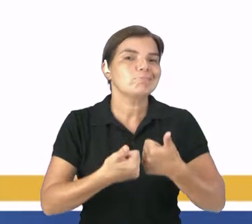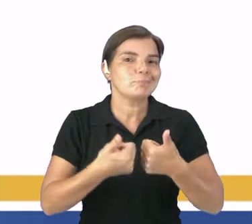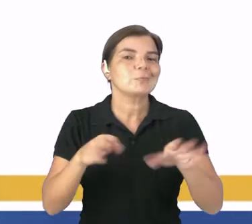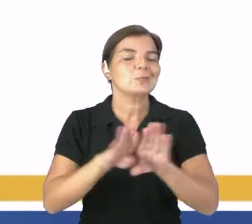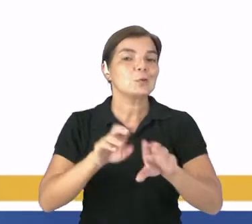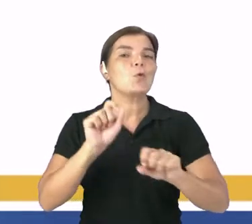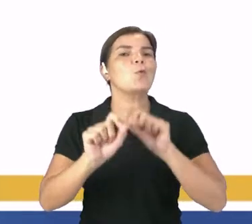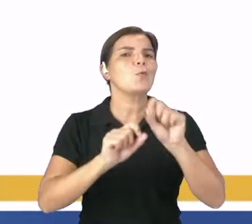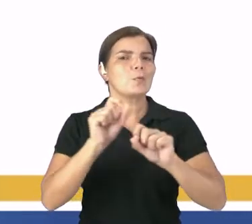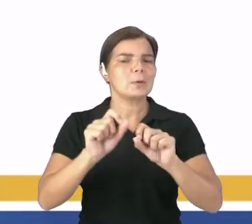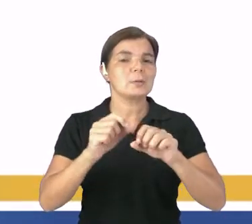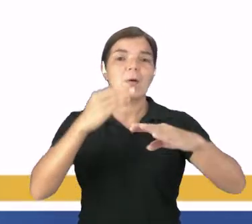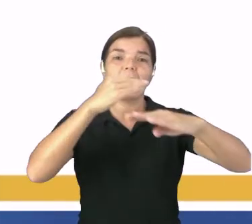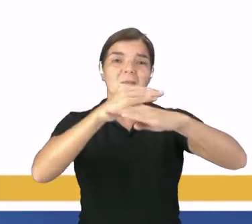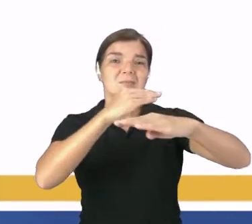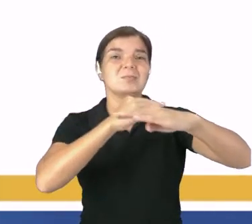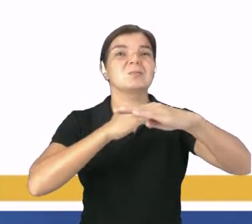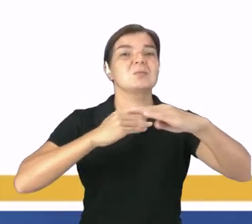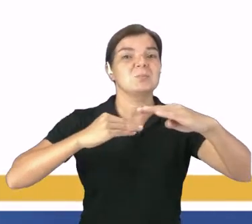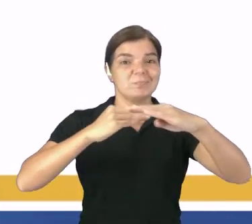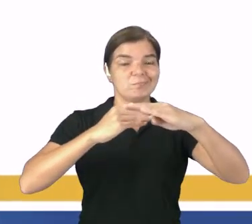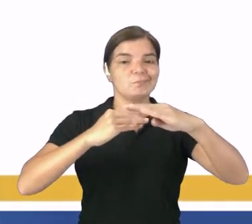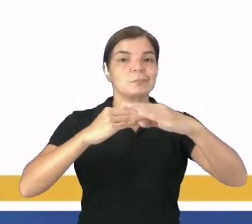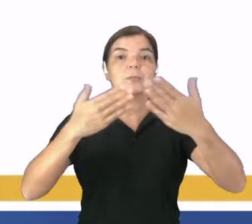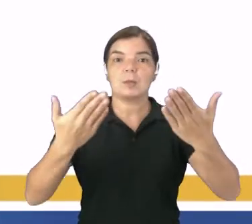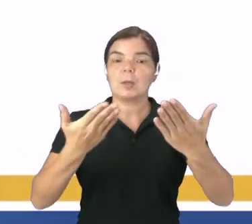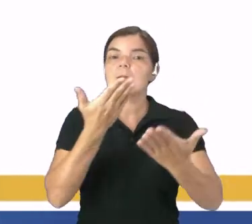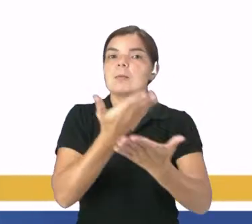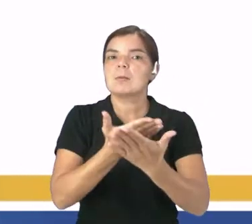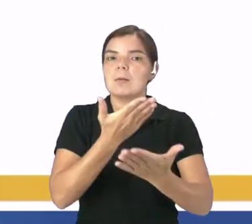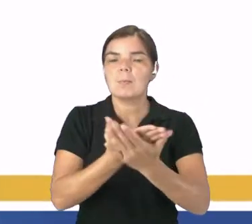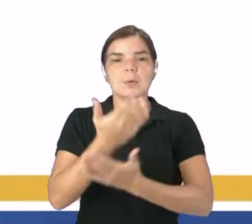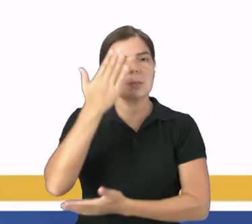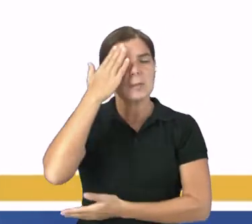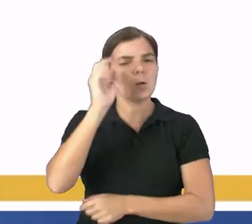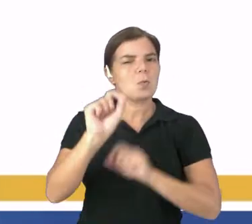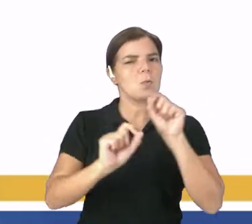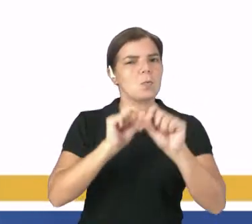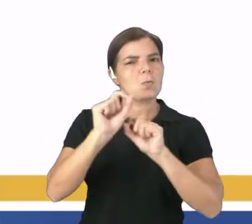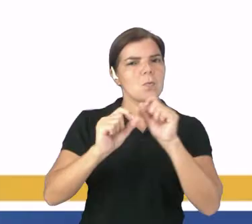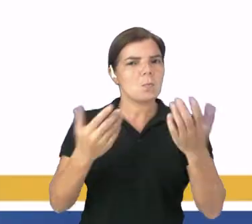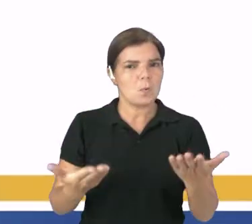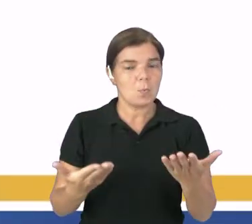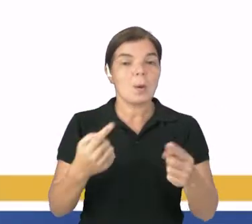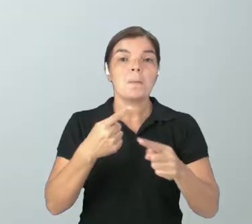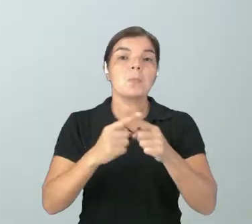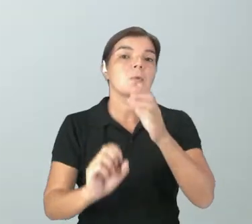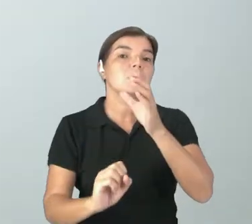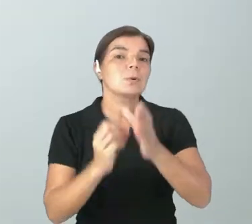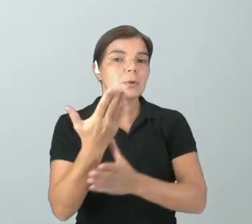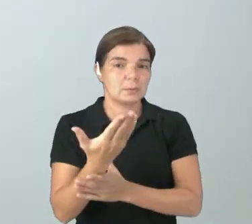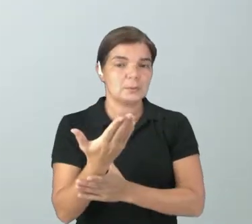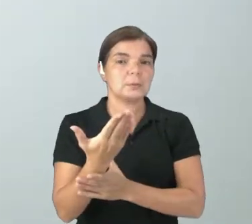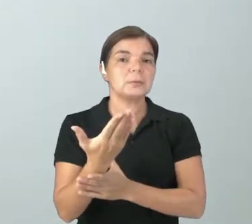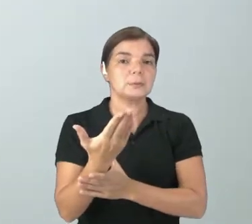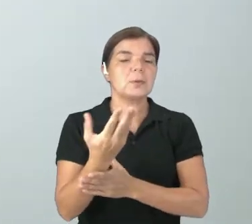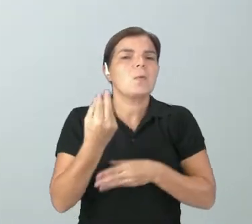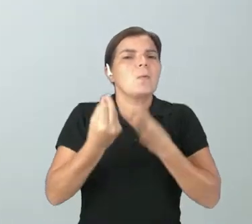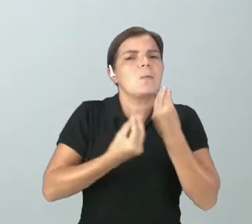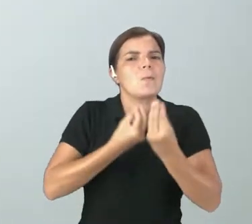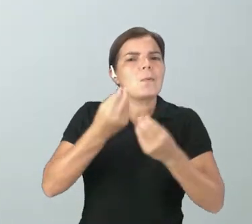muito bem, que está ao nosso redor, que é a desigualdade social. E aí, ao longo da aula, a gente vai entender como que isso se dá, por que isso